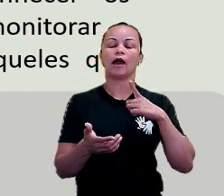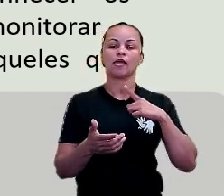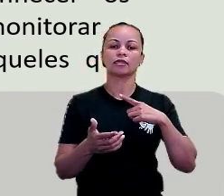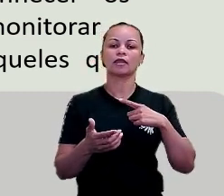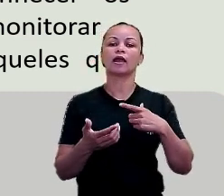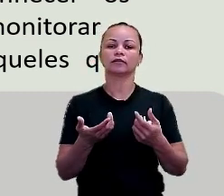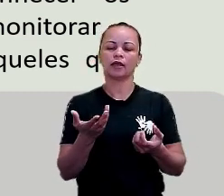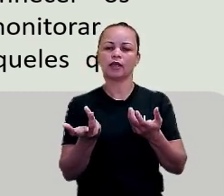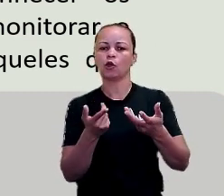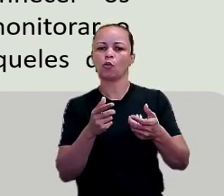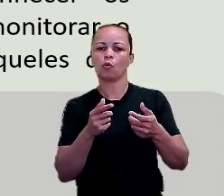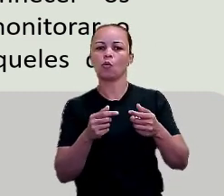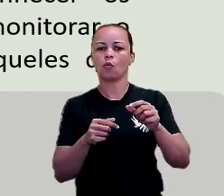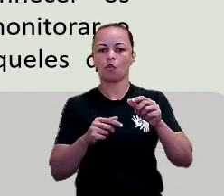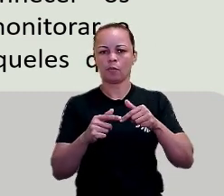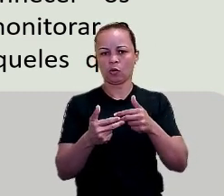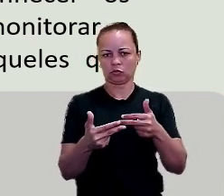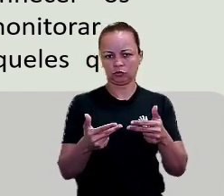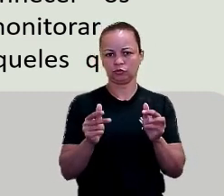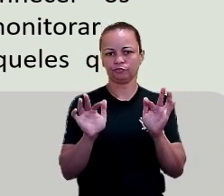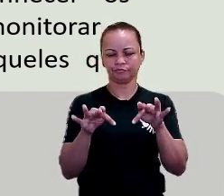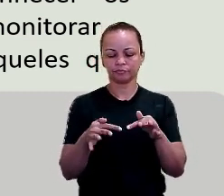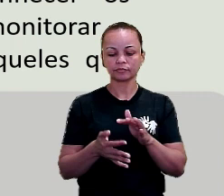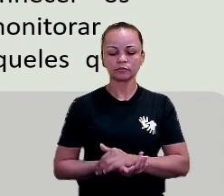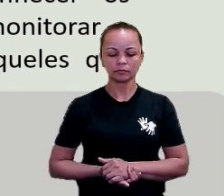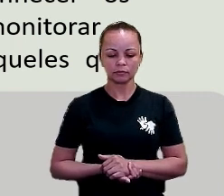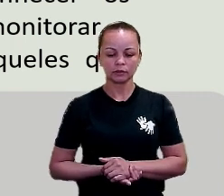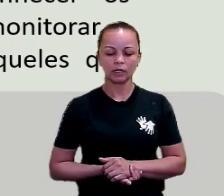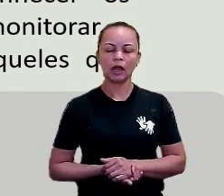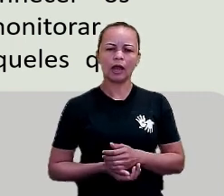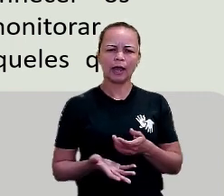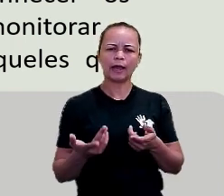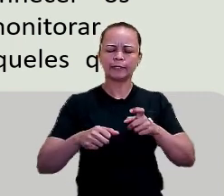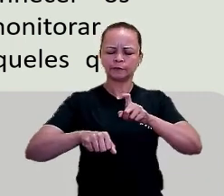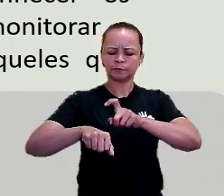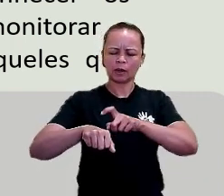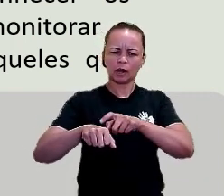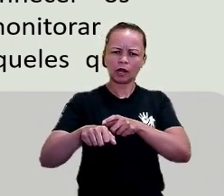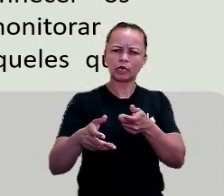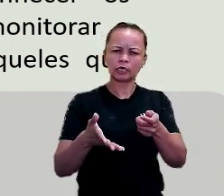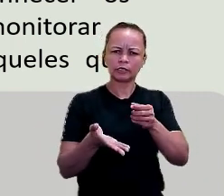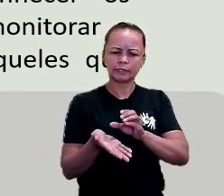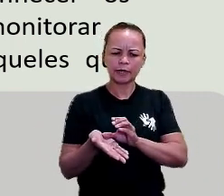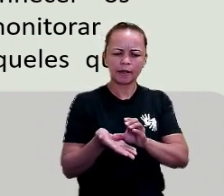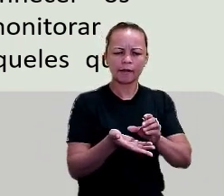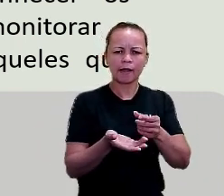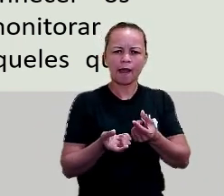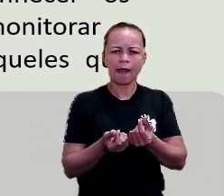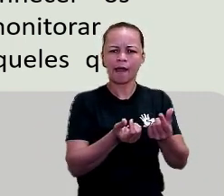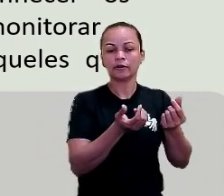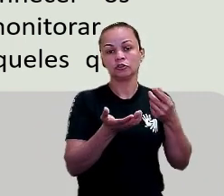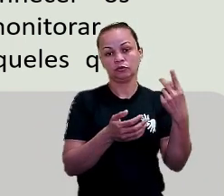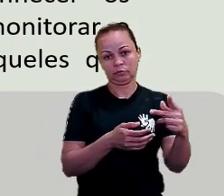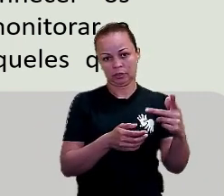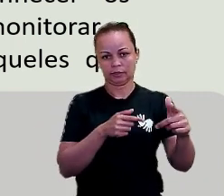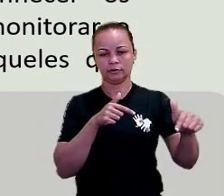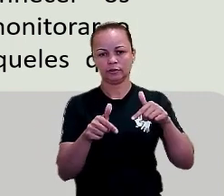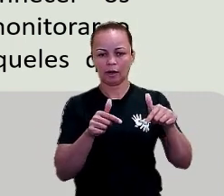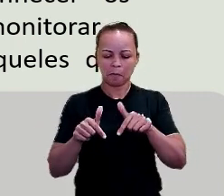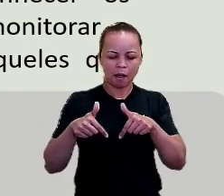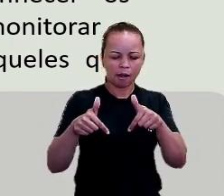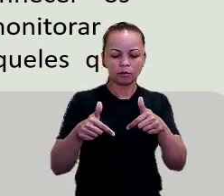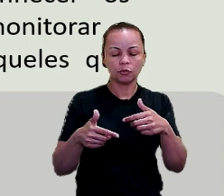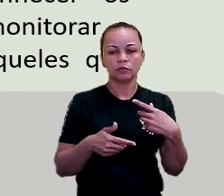produto final. Tá certo? Além de monitorar o tempo e gastos para a realização dessas tarefas,